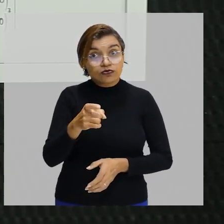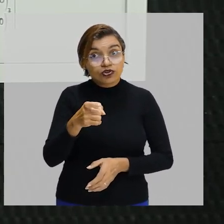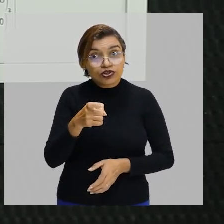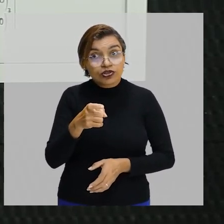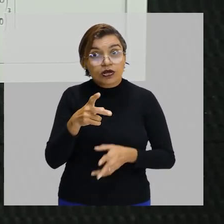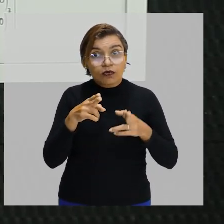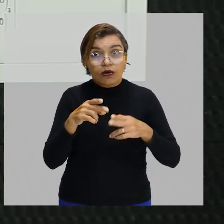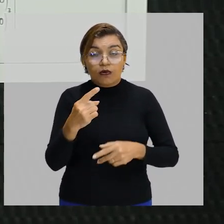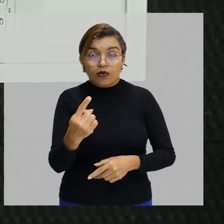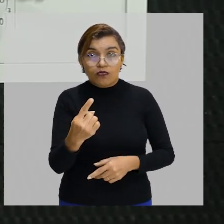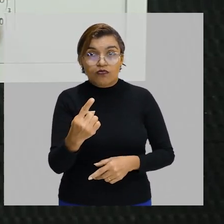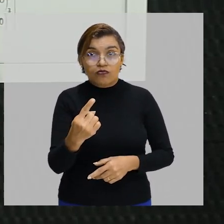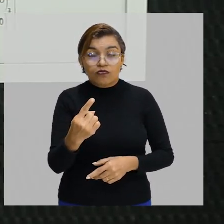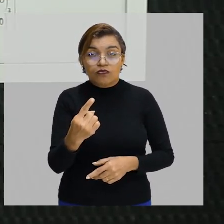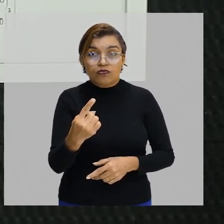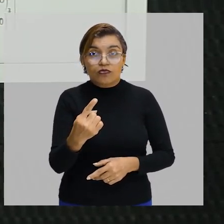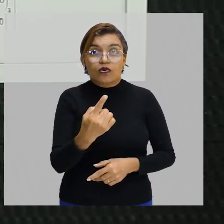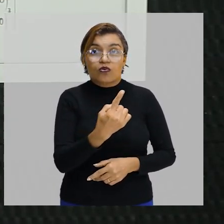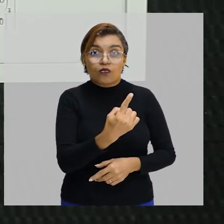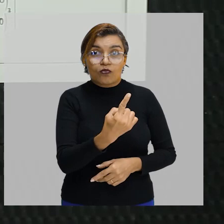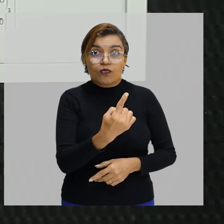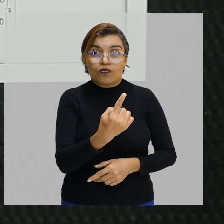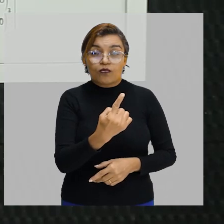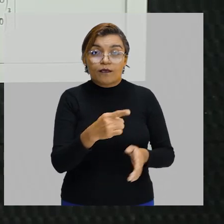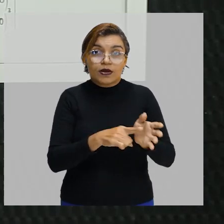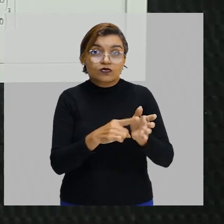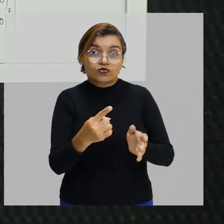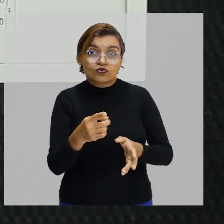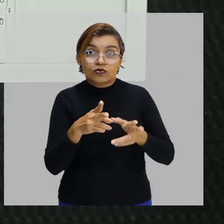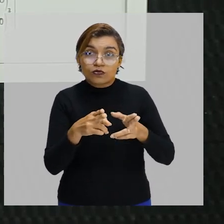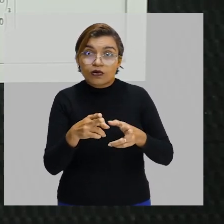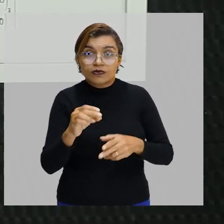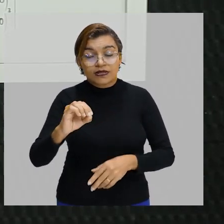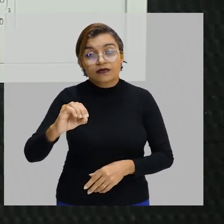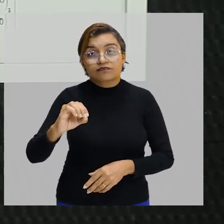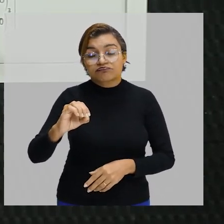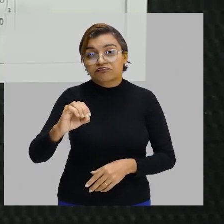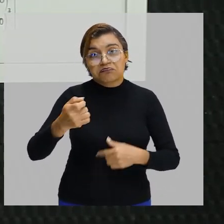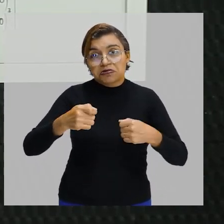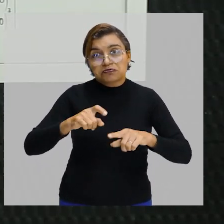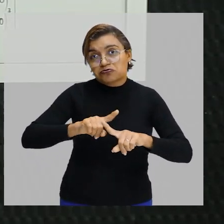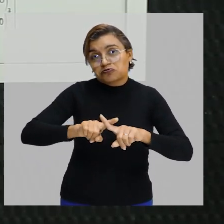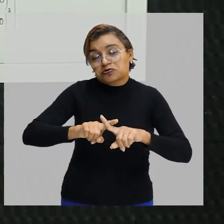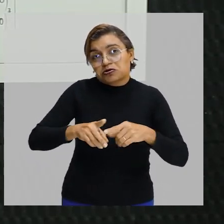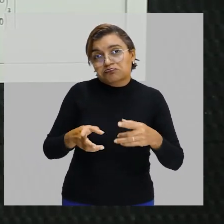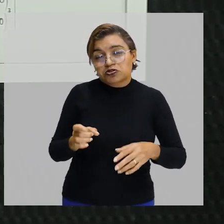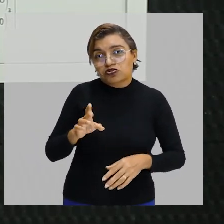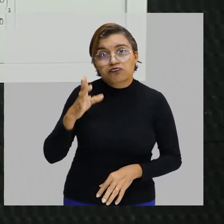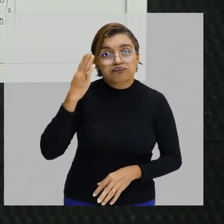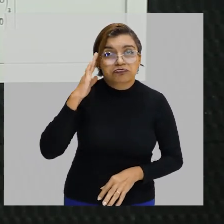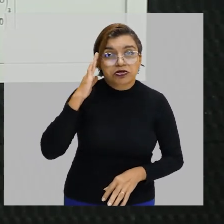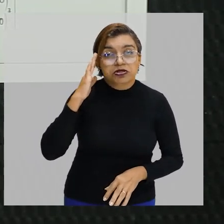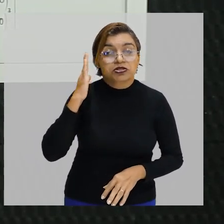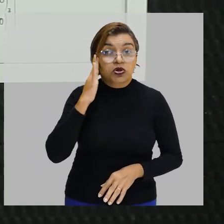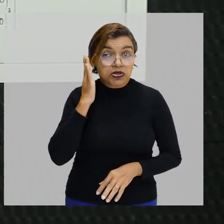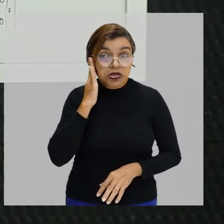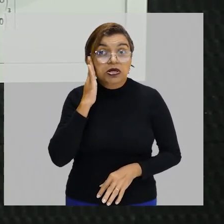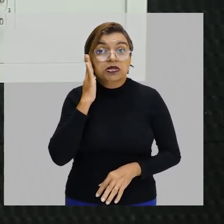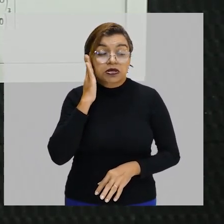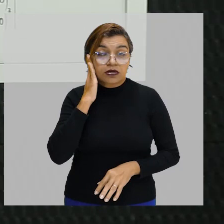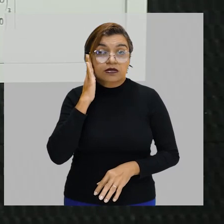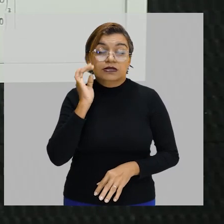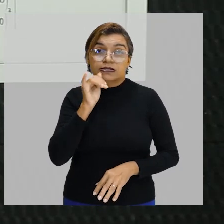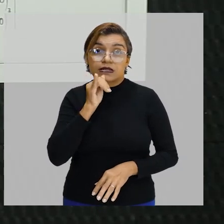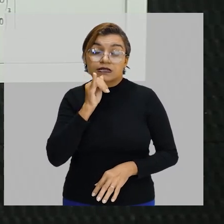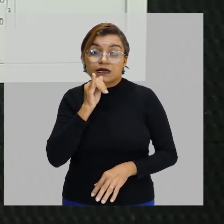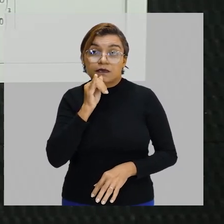menos 1 dá zero, satisfaz a igualdade. Eu nem preciso multiplicar, tá? É só entender e ver qual o valor de x que faz com que